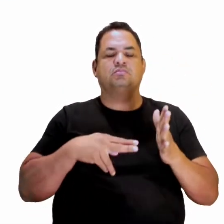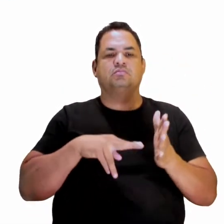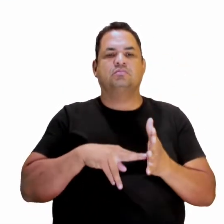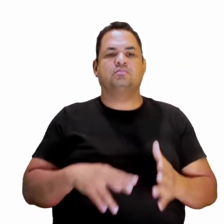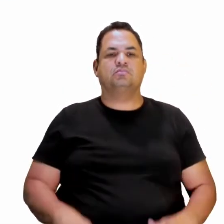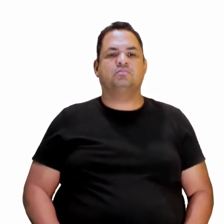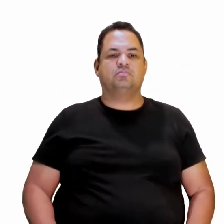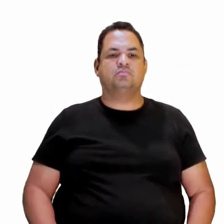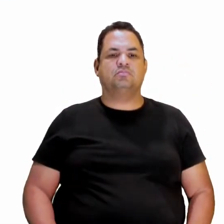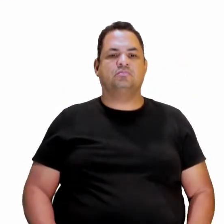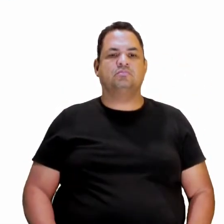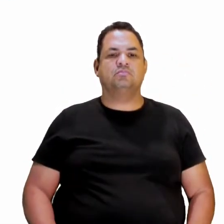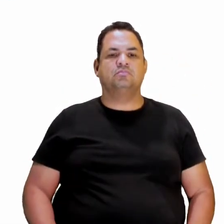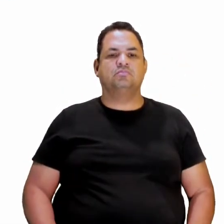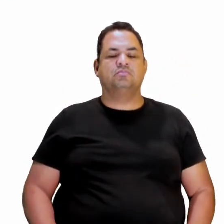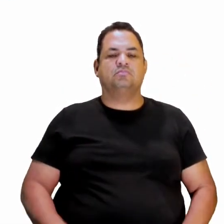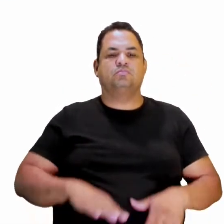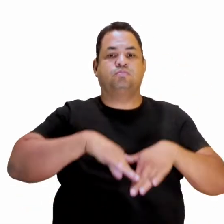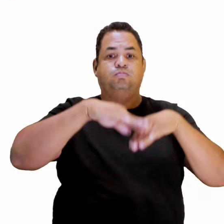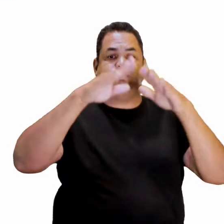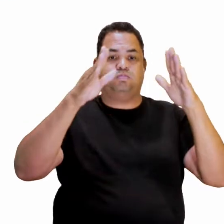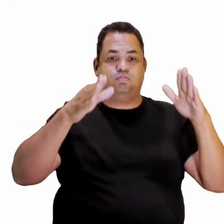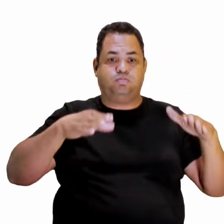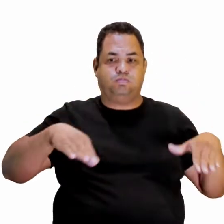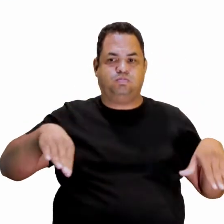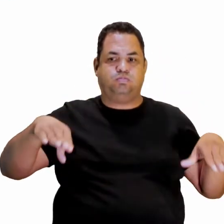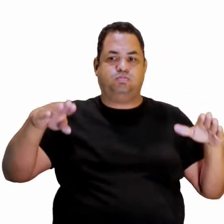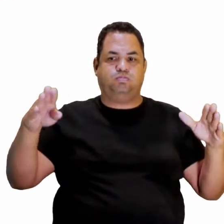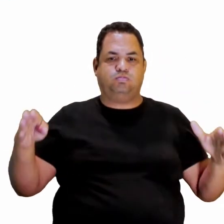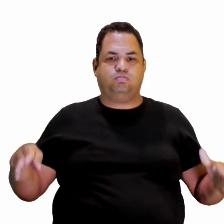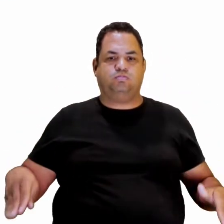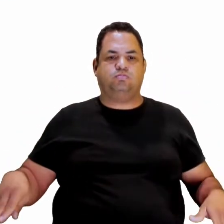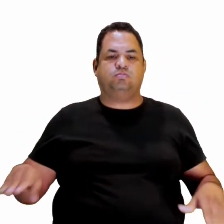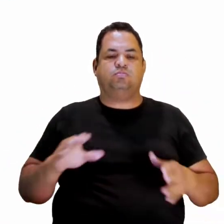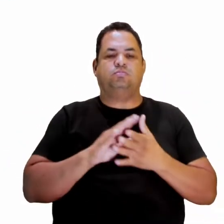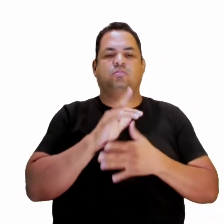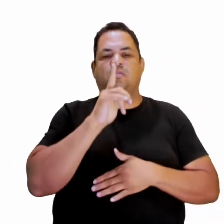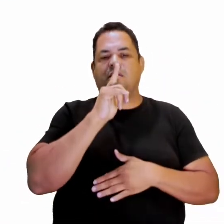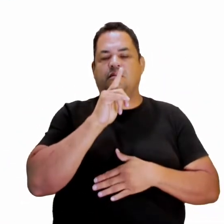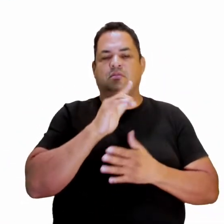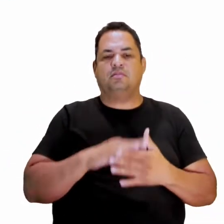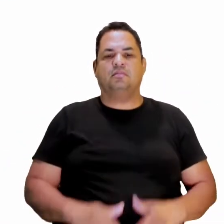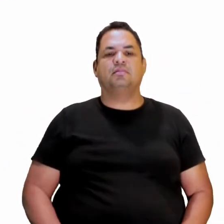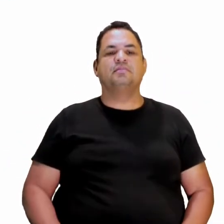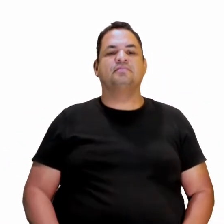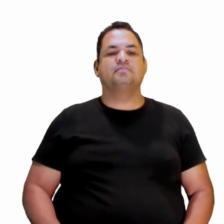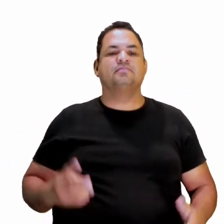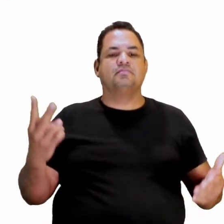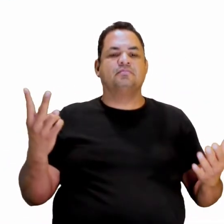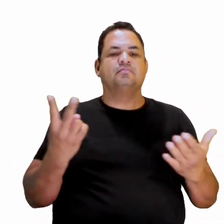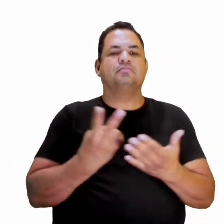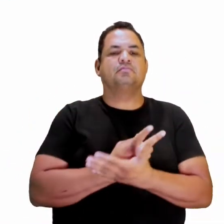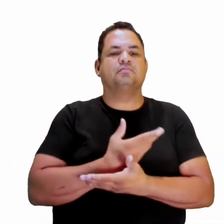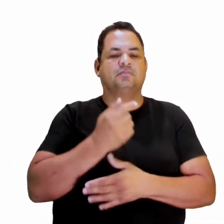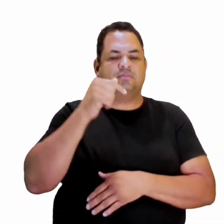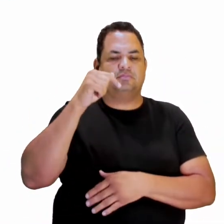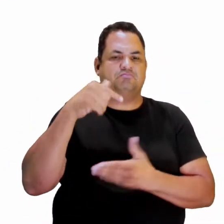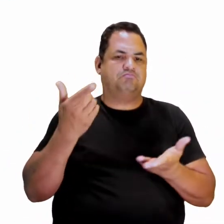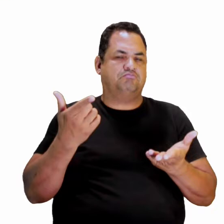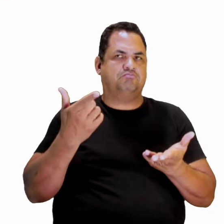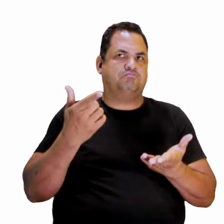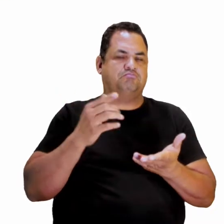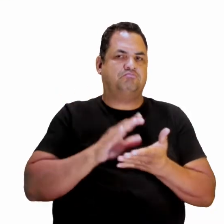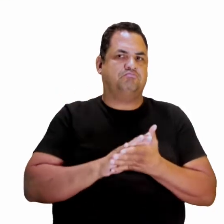quê? Maremoto ou então o tsunami que a gente conhece. Aqui acontece bastante isso? Bem,